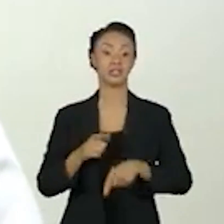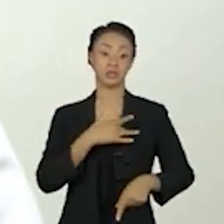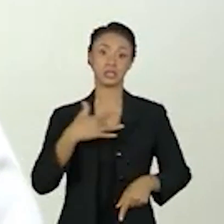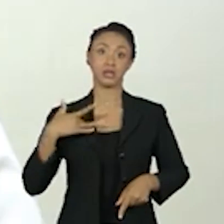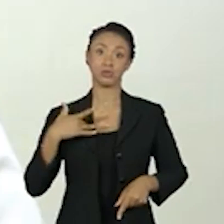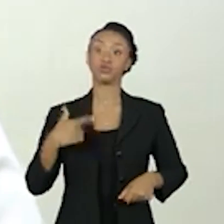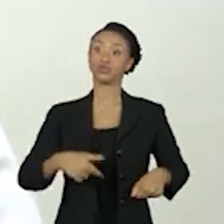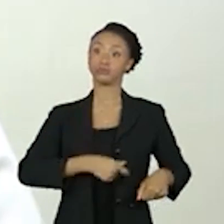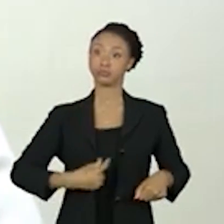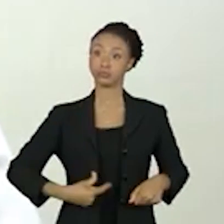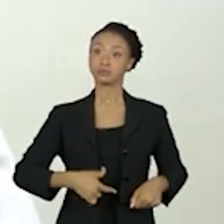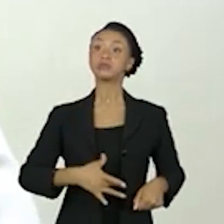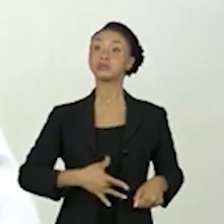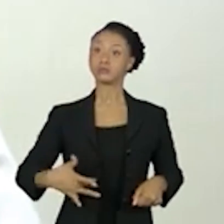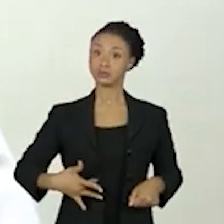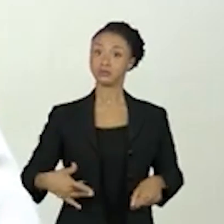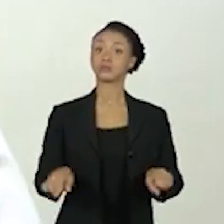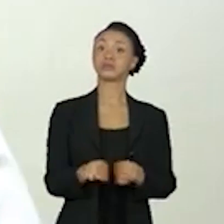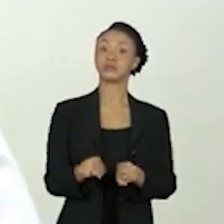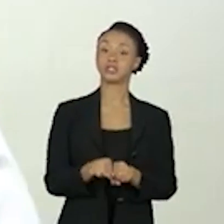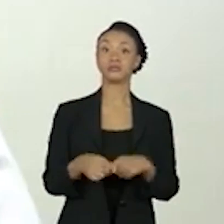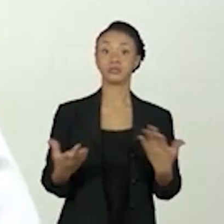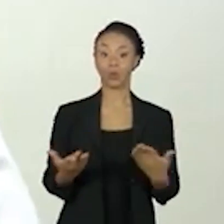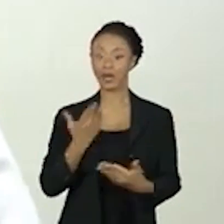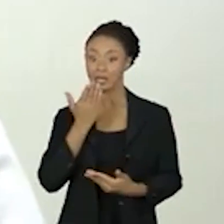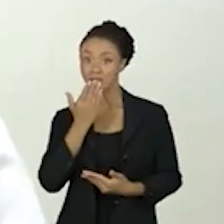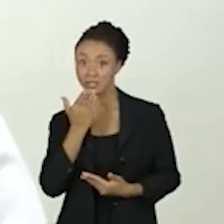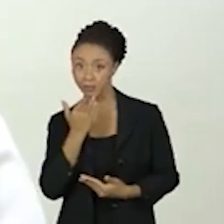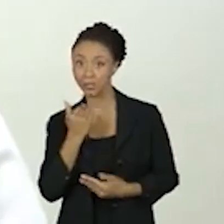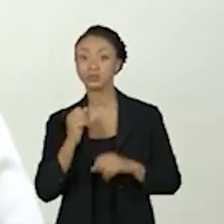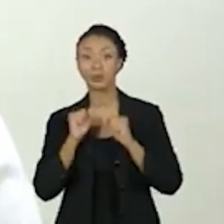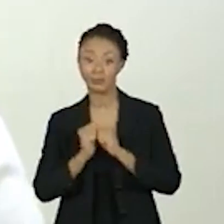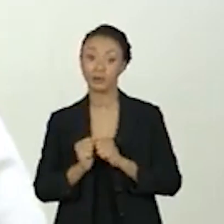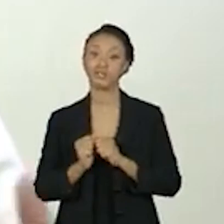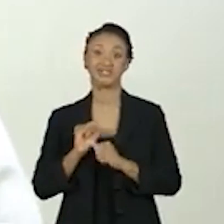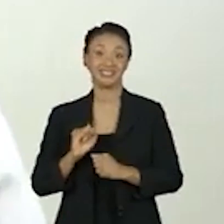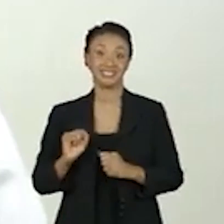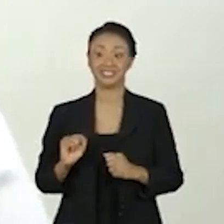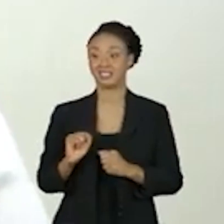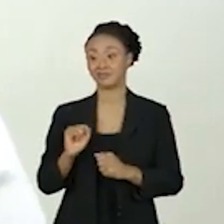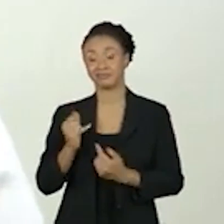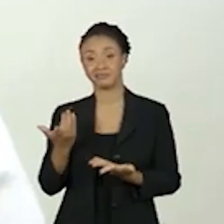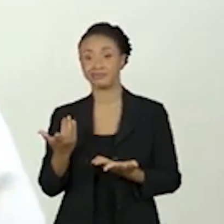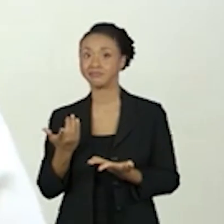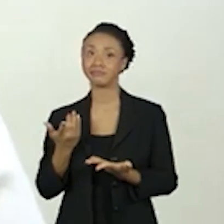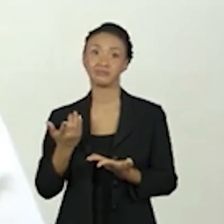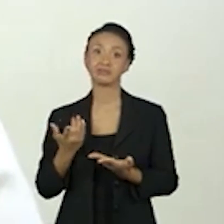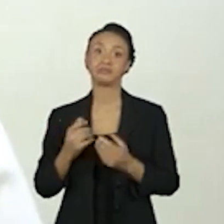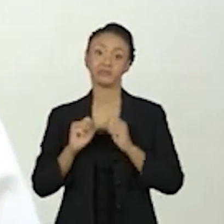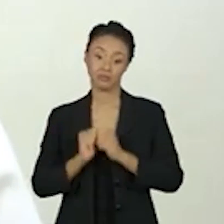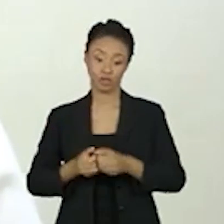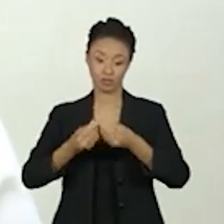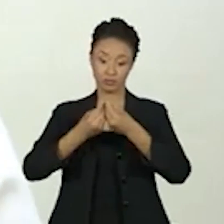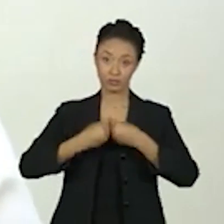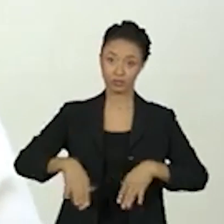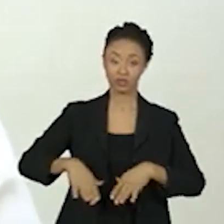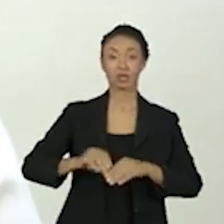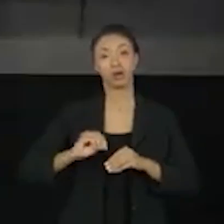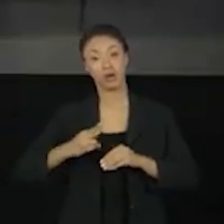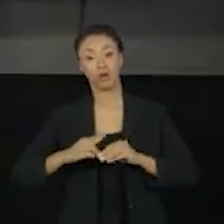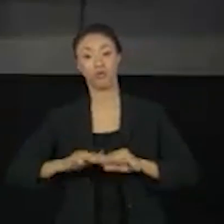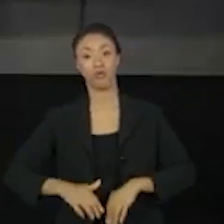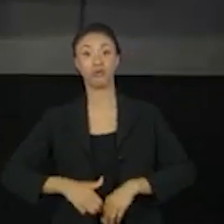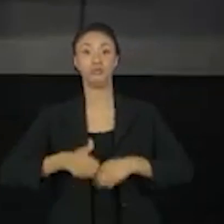E, então, o prejuízo que esses alimentos causam é grande para a saúde e aí podendo,